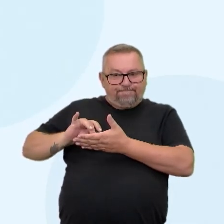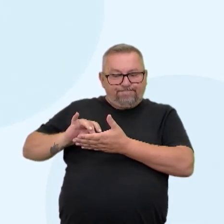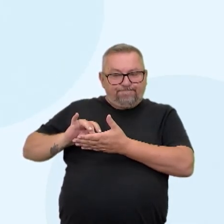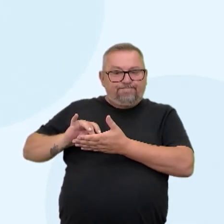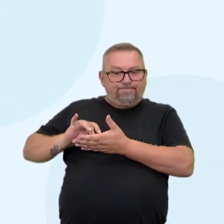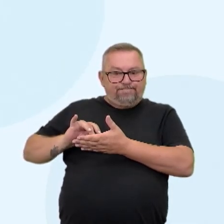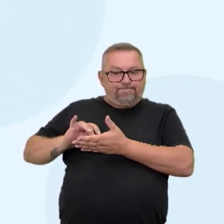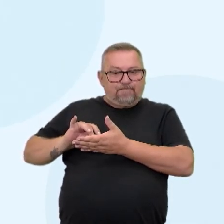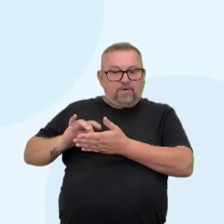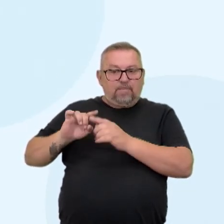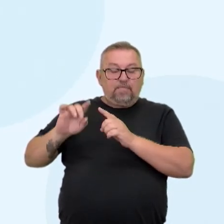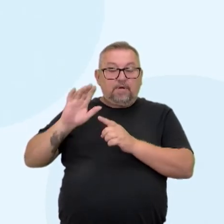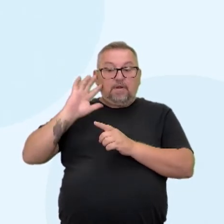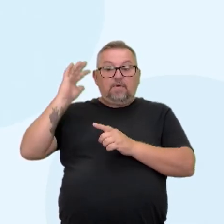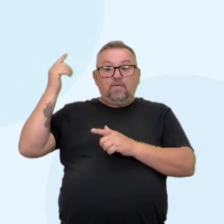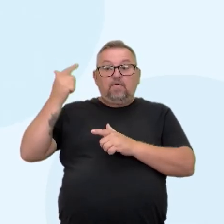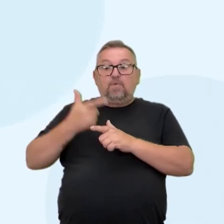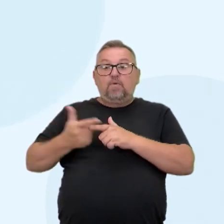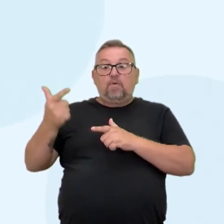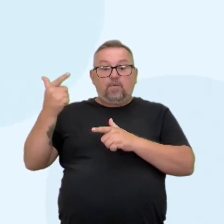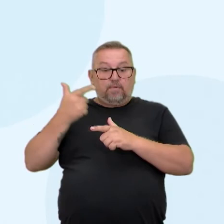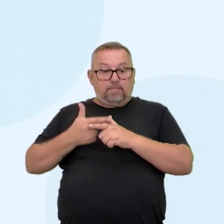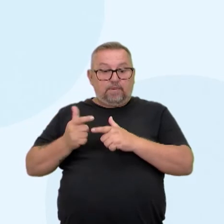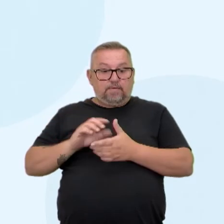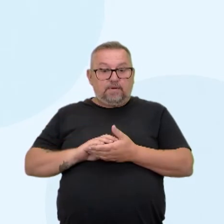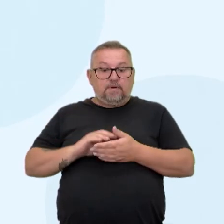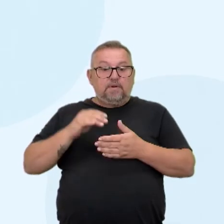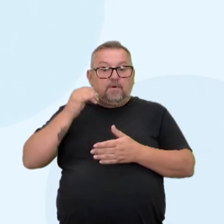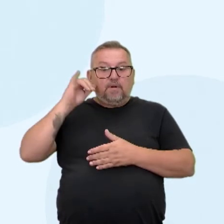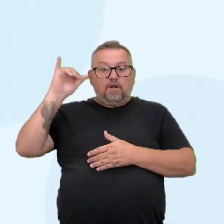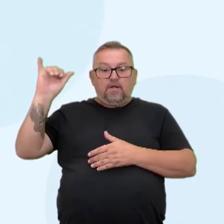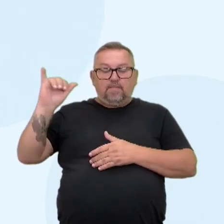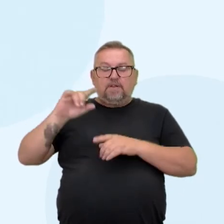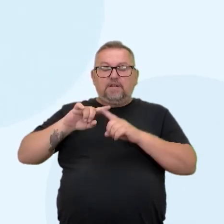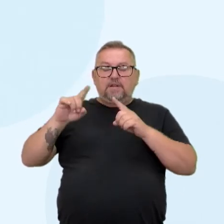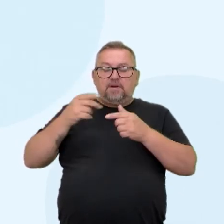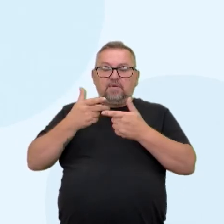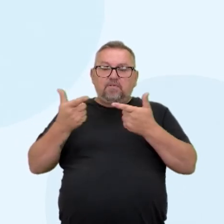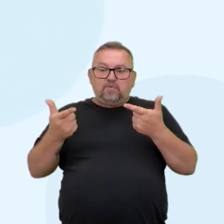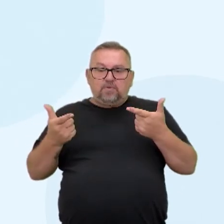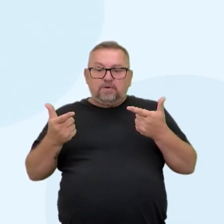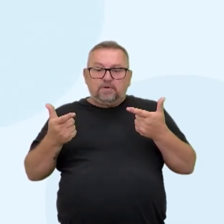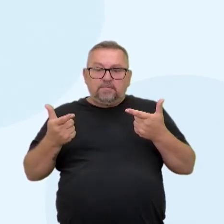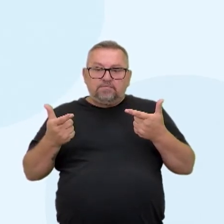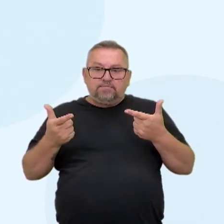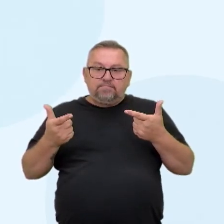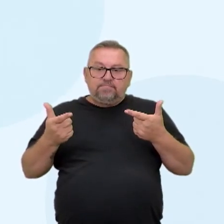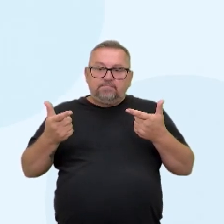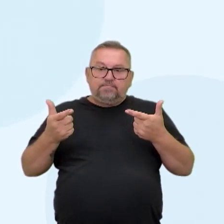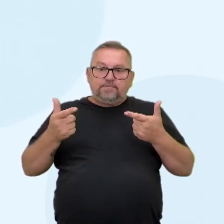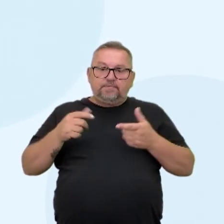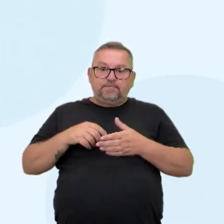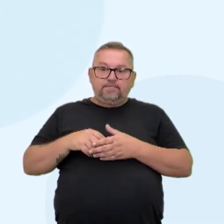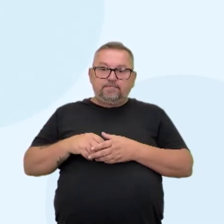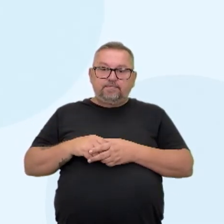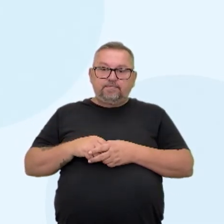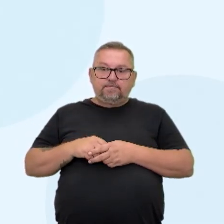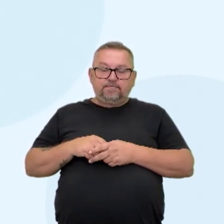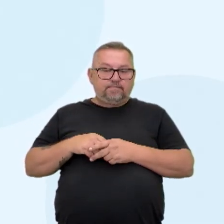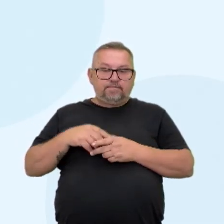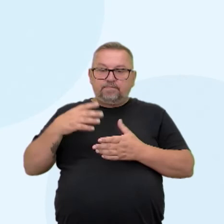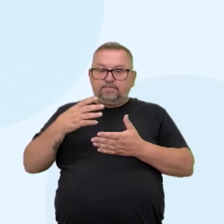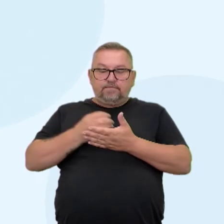e suficiente para mim solucionar um problema ou para entender alguma coisa eu não vou